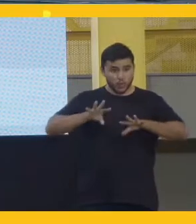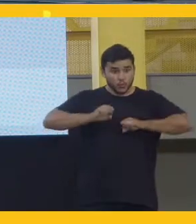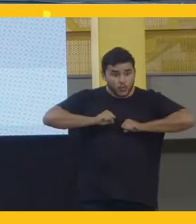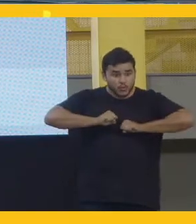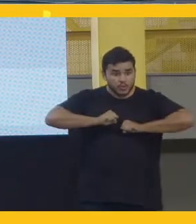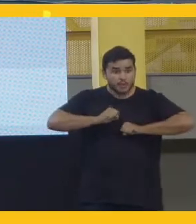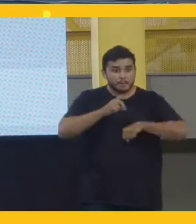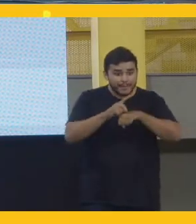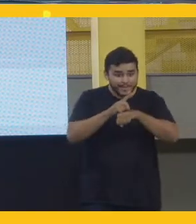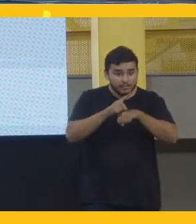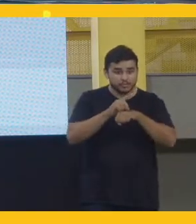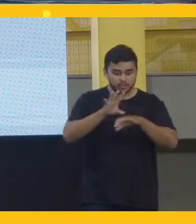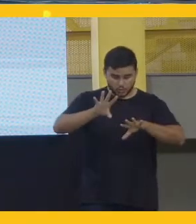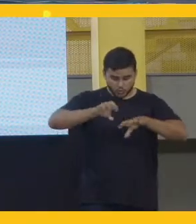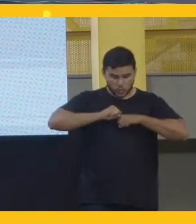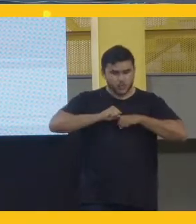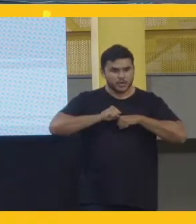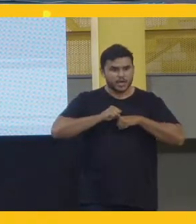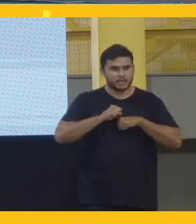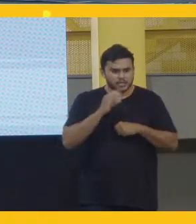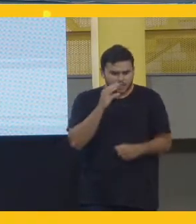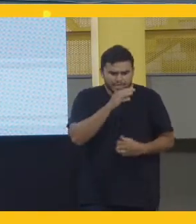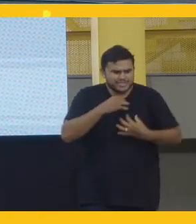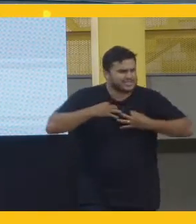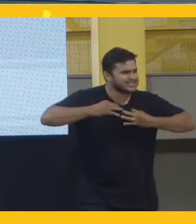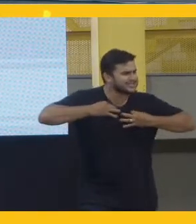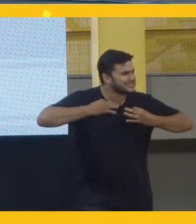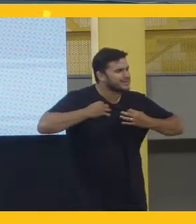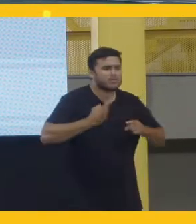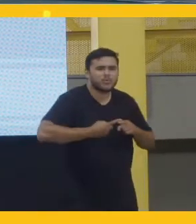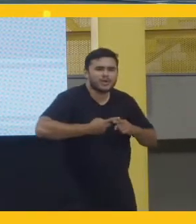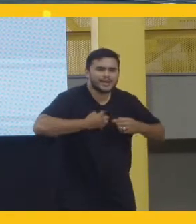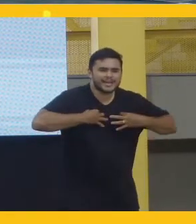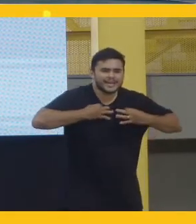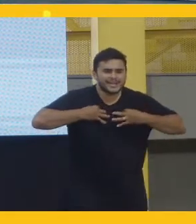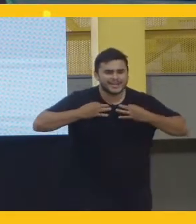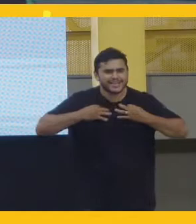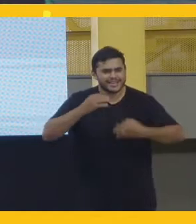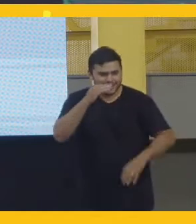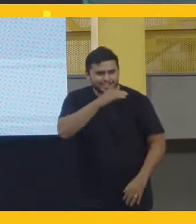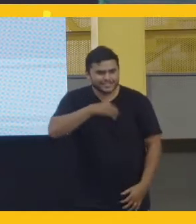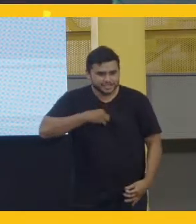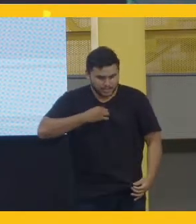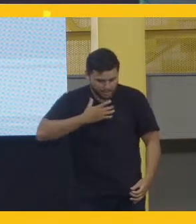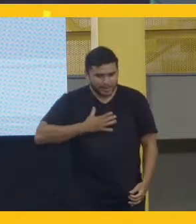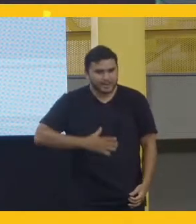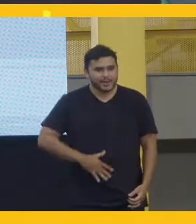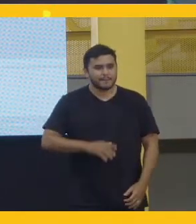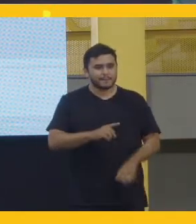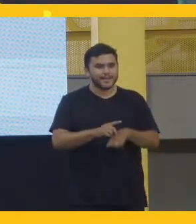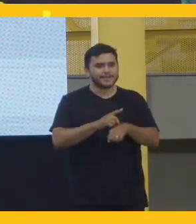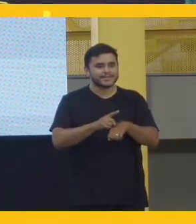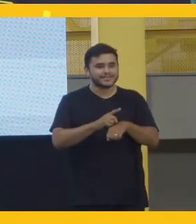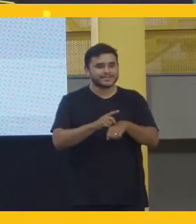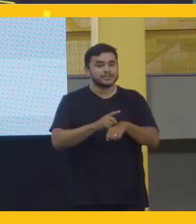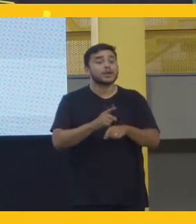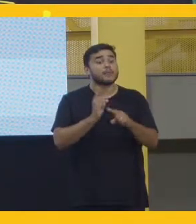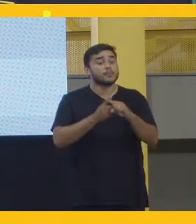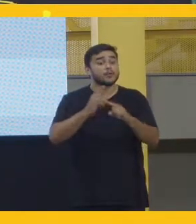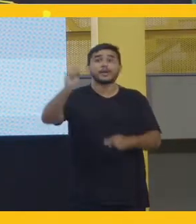a energia luminosa em térmica. No dia que você quiser sentir uma sensação de calor muito intenso,